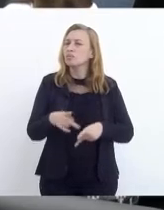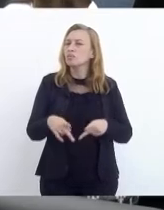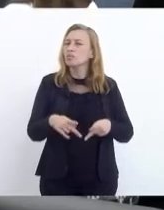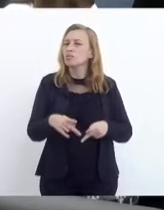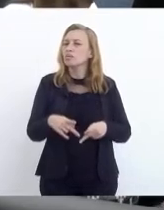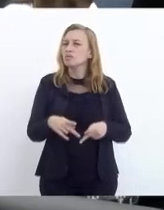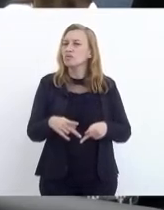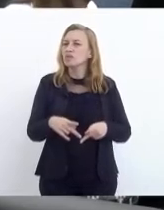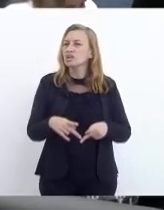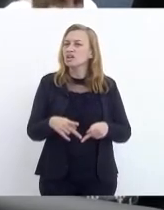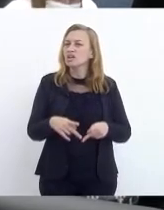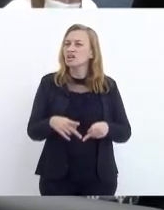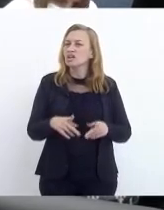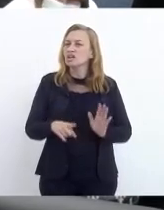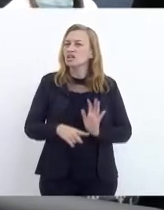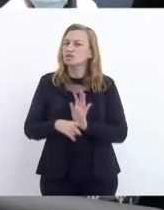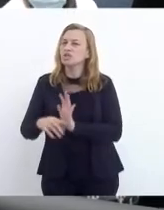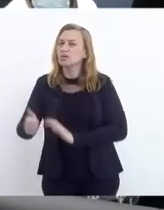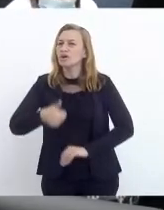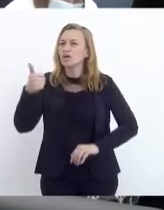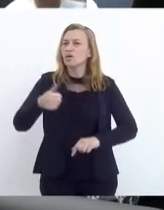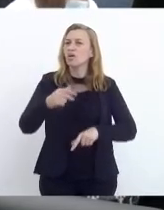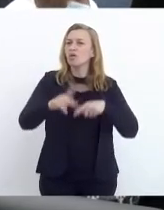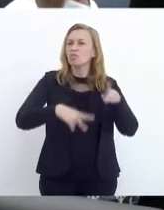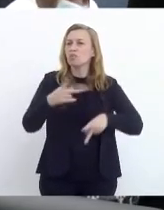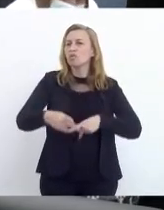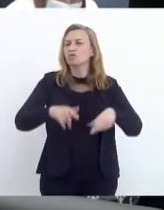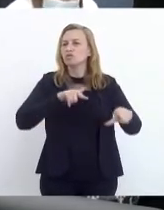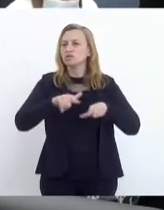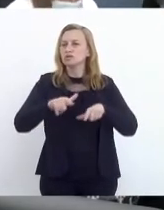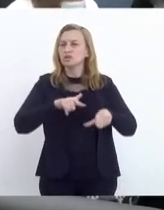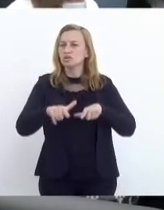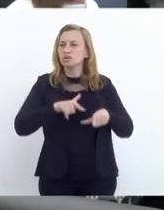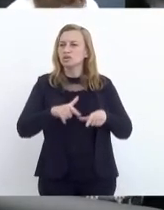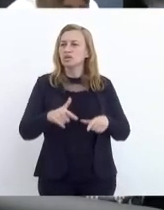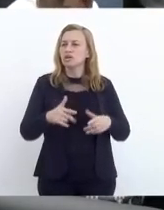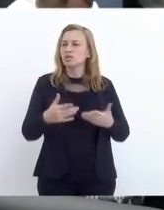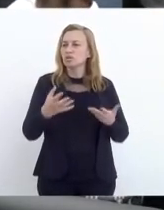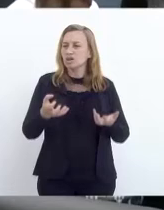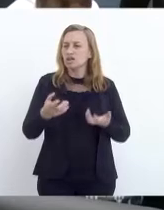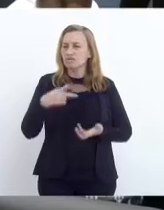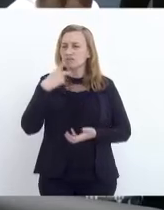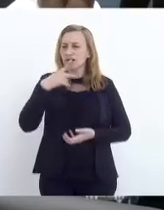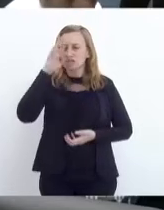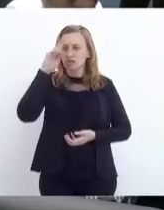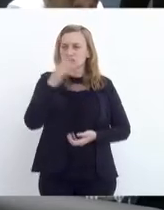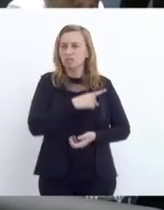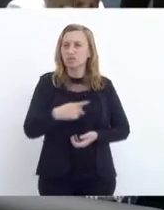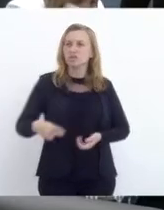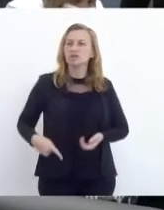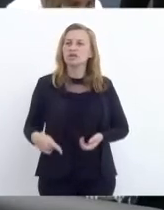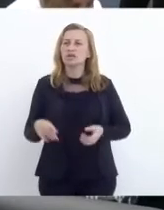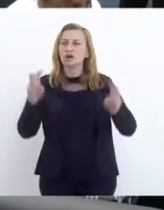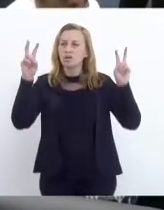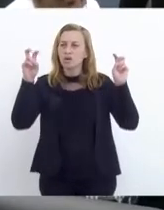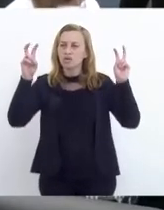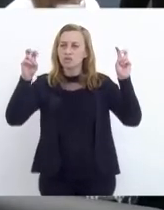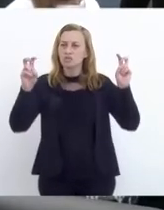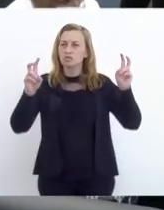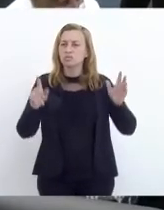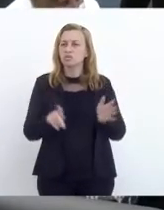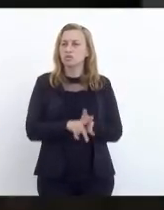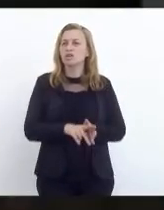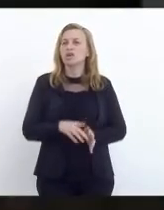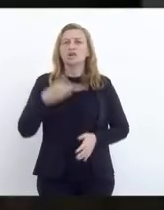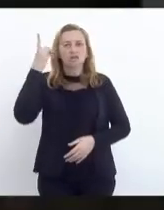do capital em cima do trabalhador. Eram essas considerações, senhor presidente, que eu gostaria de fazer a respeito do processo.